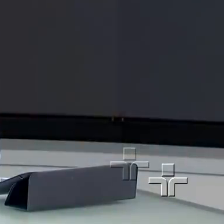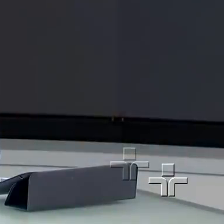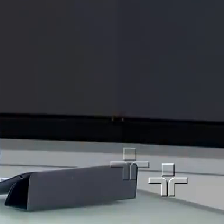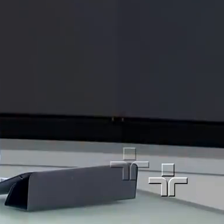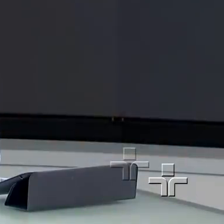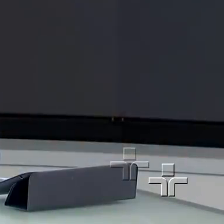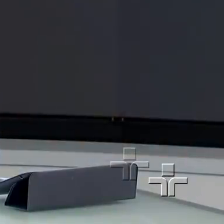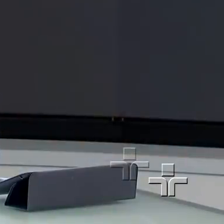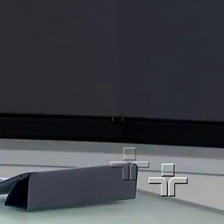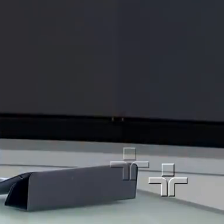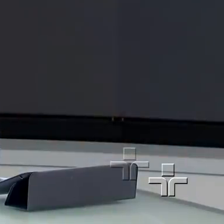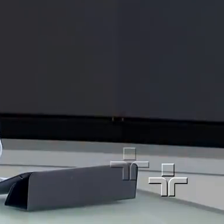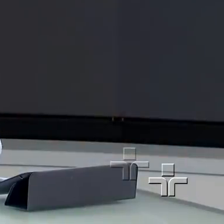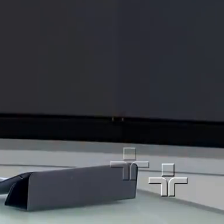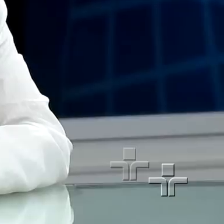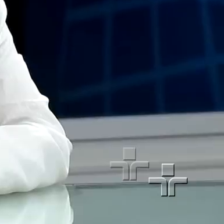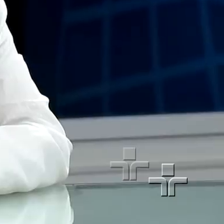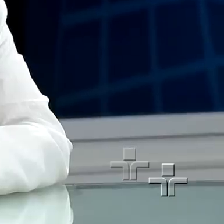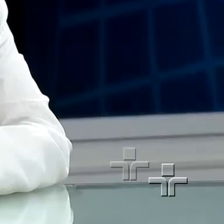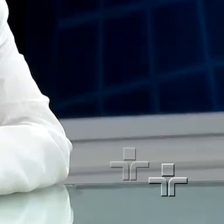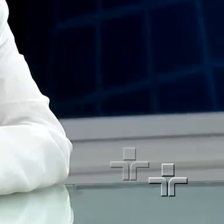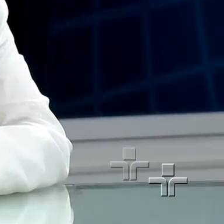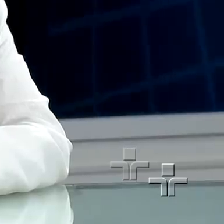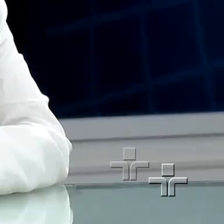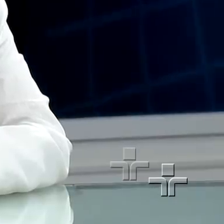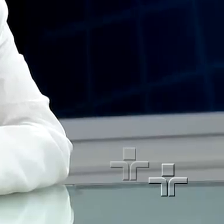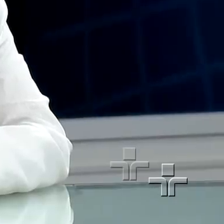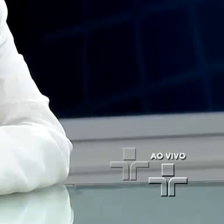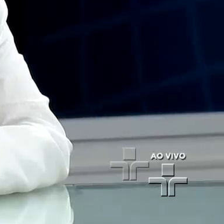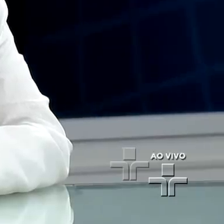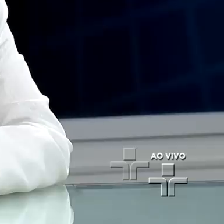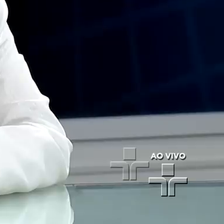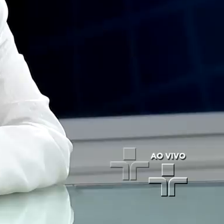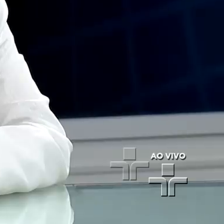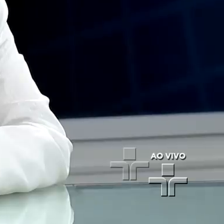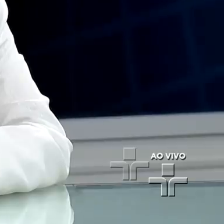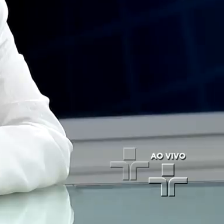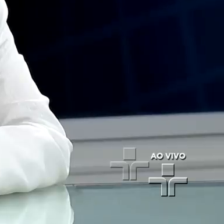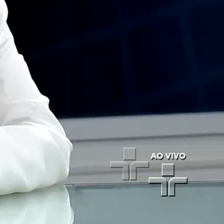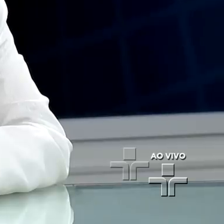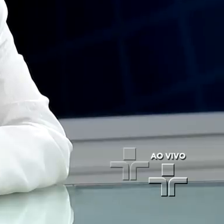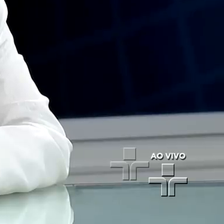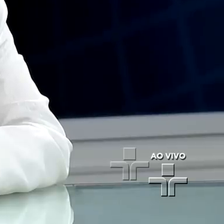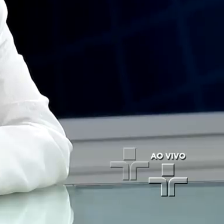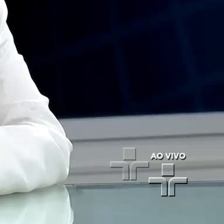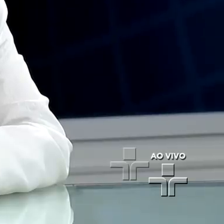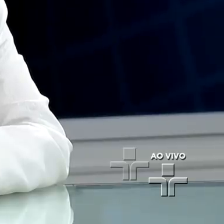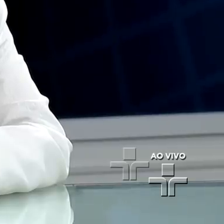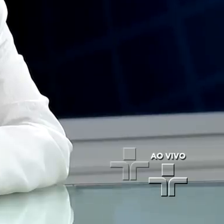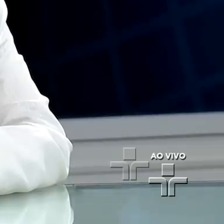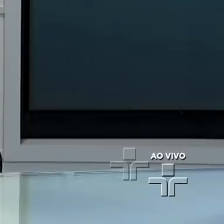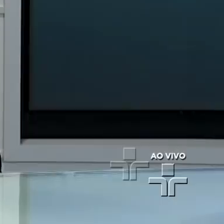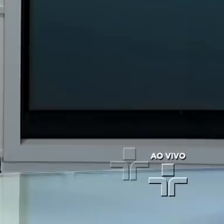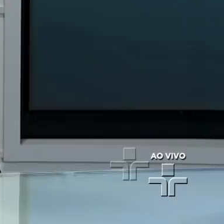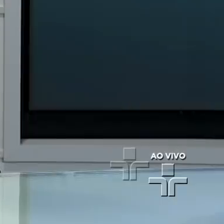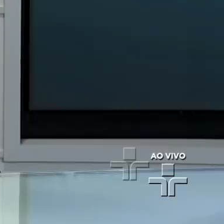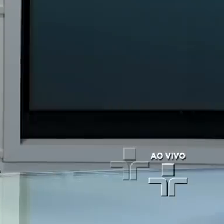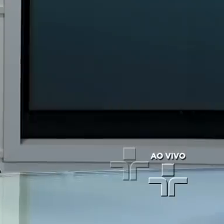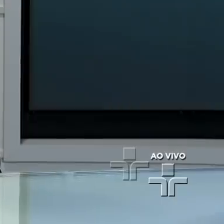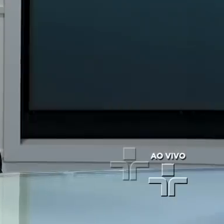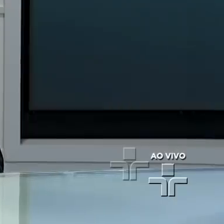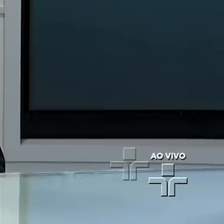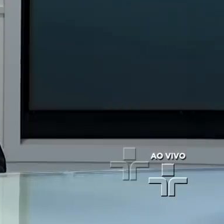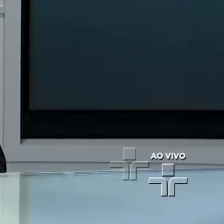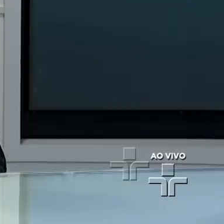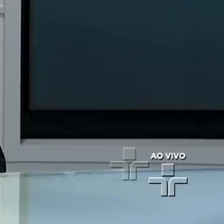E os meus companheiros de bancada são o filósofo Luiz Felipe Pondé, professor da FAAP e da PUC de São Paulo, e o coordenador